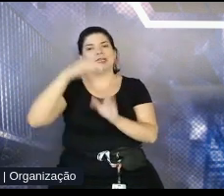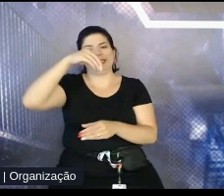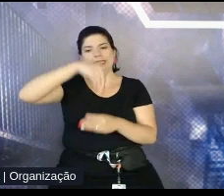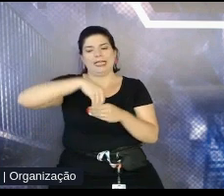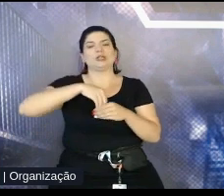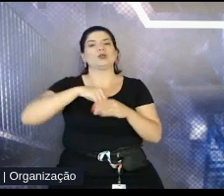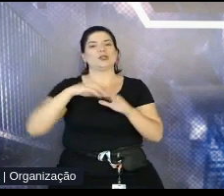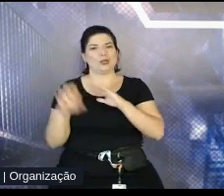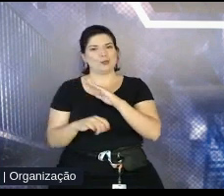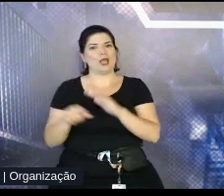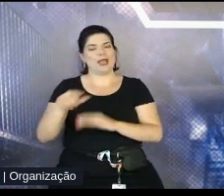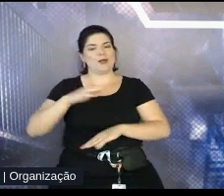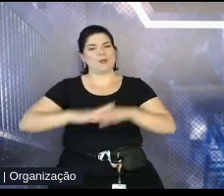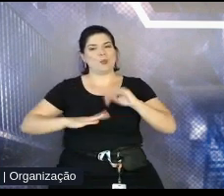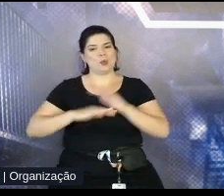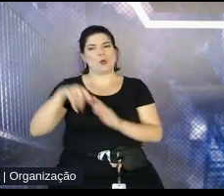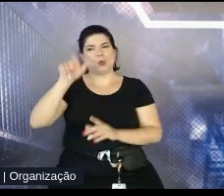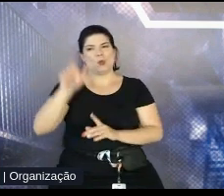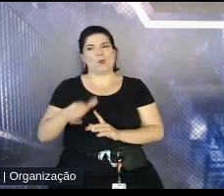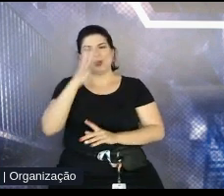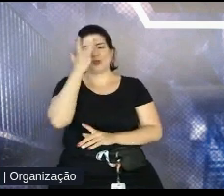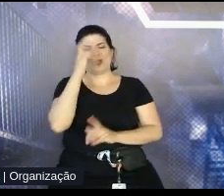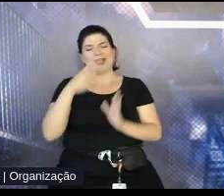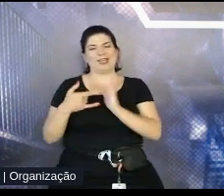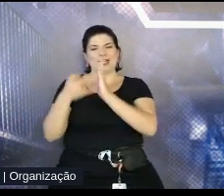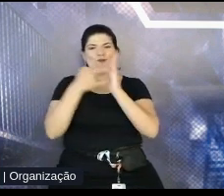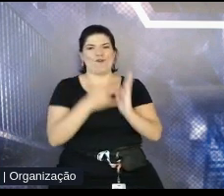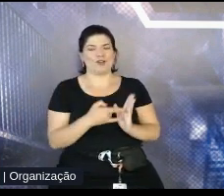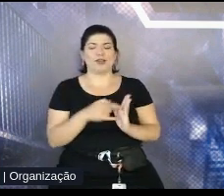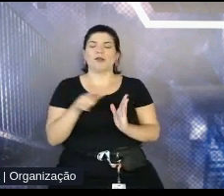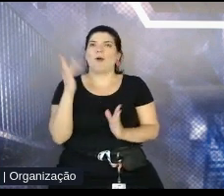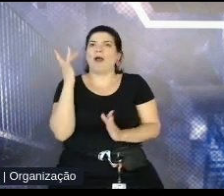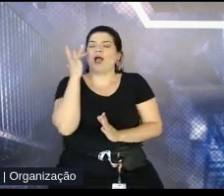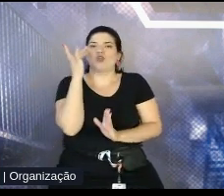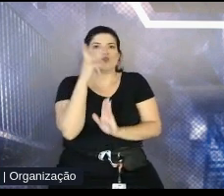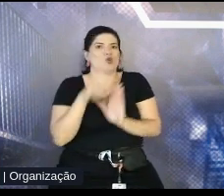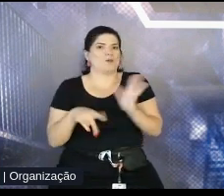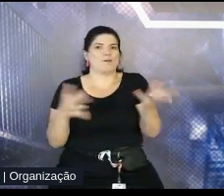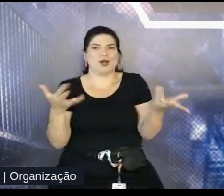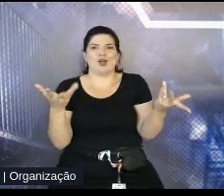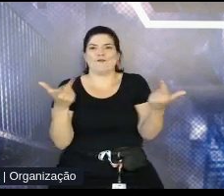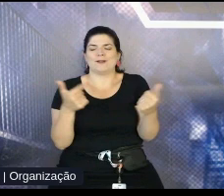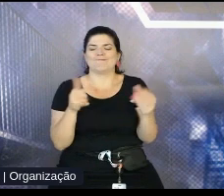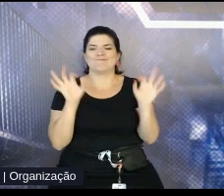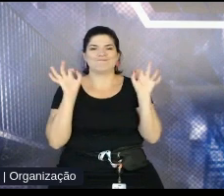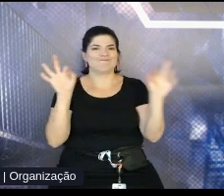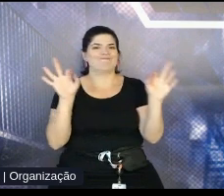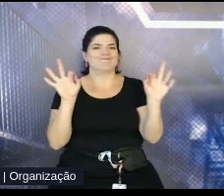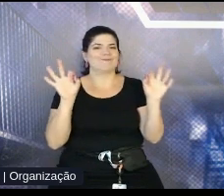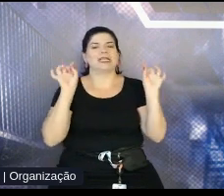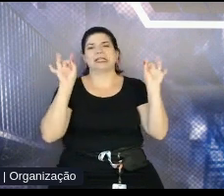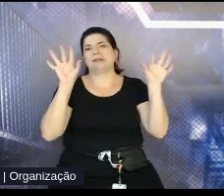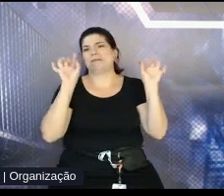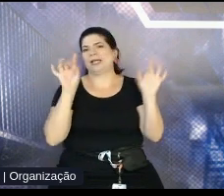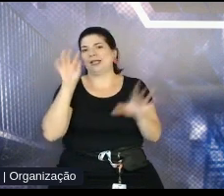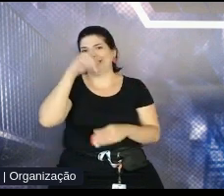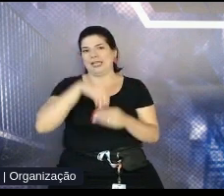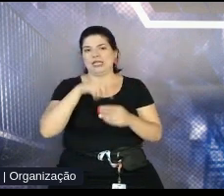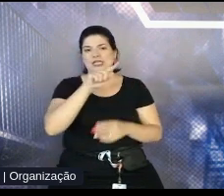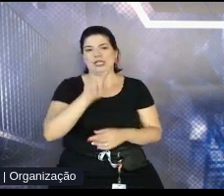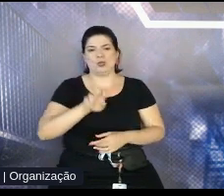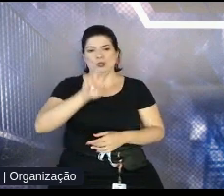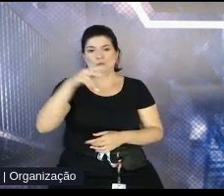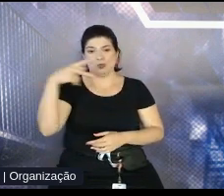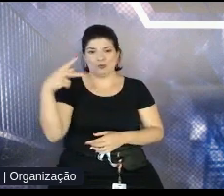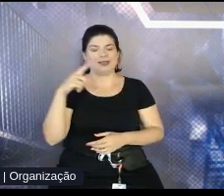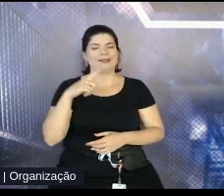pessoas desenvolvedoras. Então, é um programa que eu acho incrível, um programa de super sucesso aí da ZUP, né? Já vem aí com algumas turmas